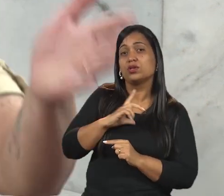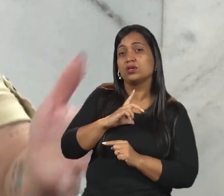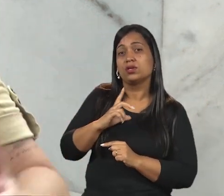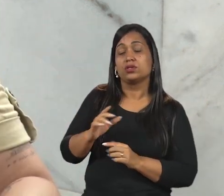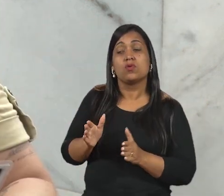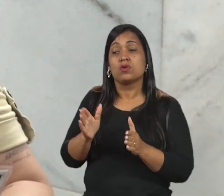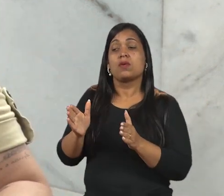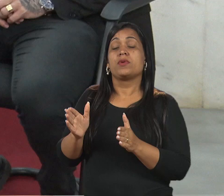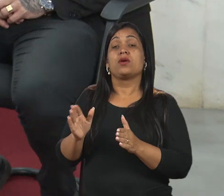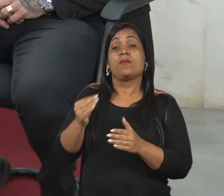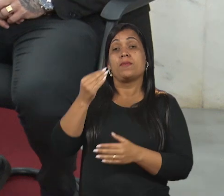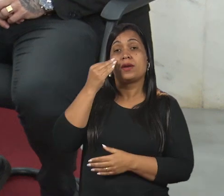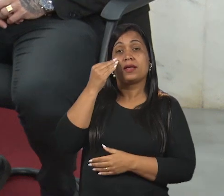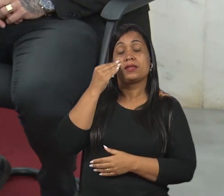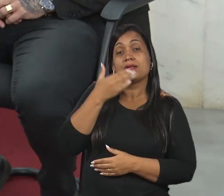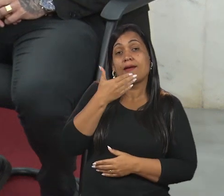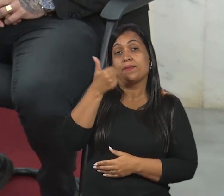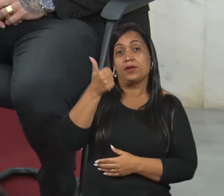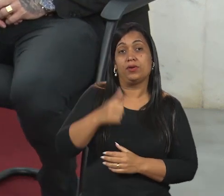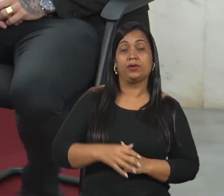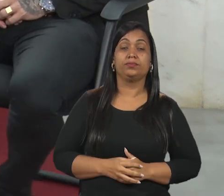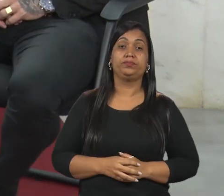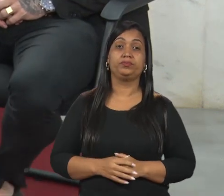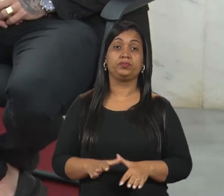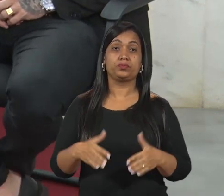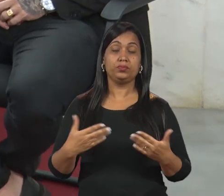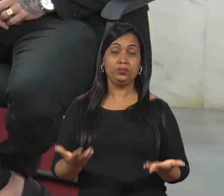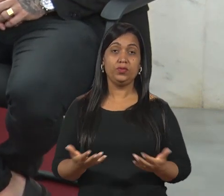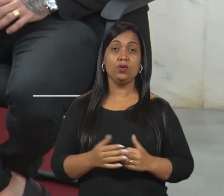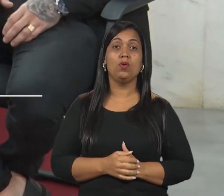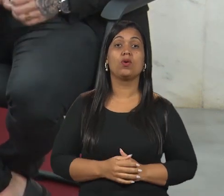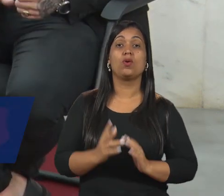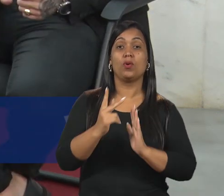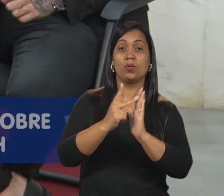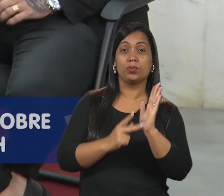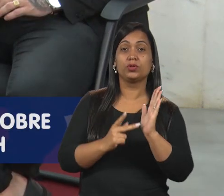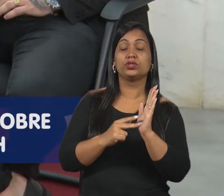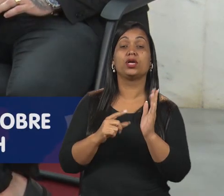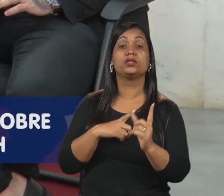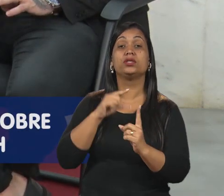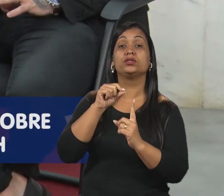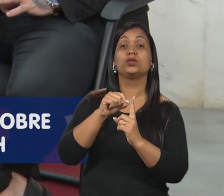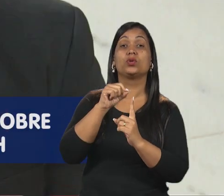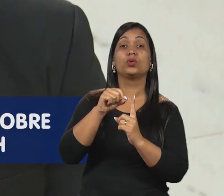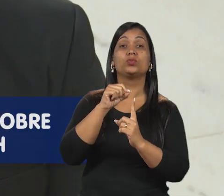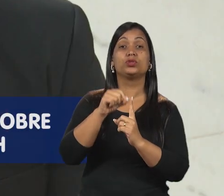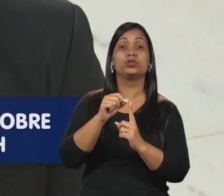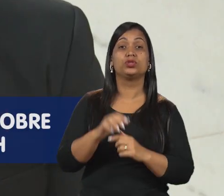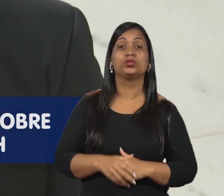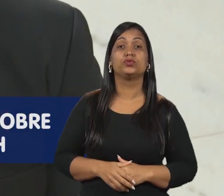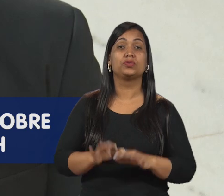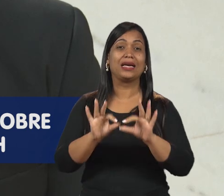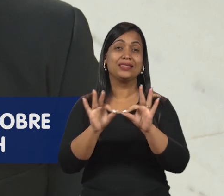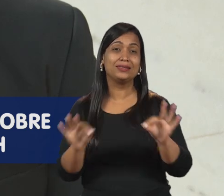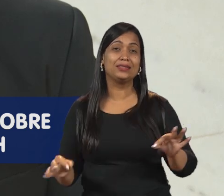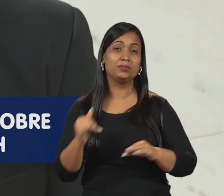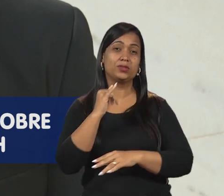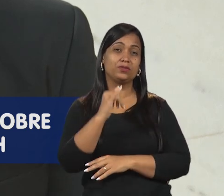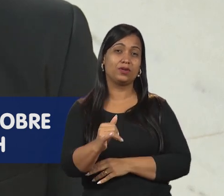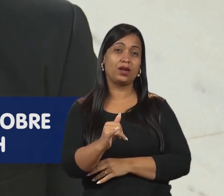dos caminhos para tentar melhorar aí. Olha, o projeto ele visa aí, de uma maneira mais